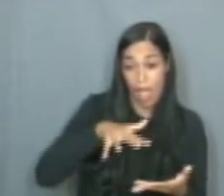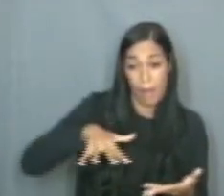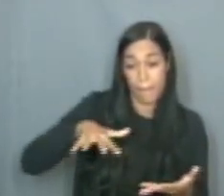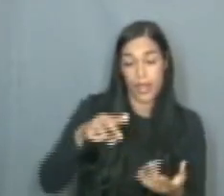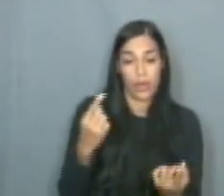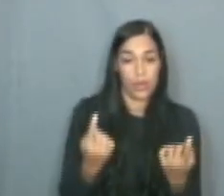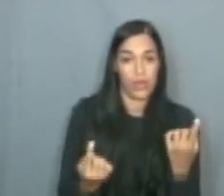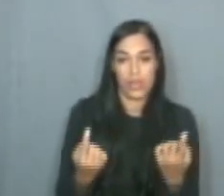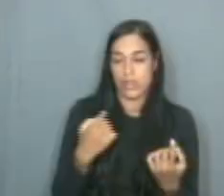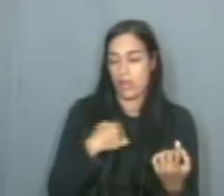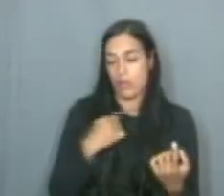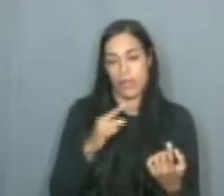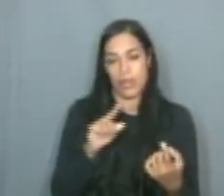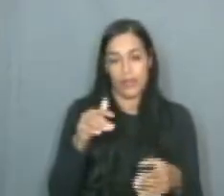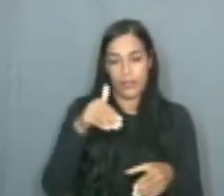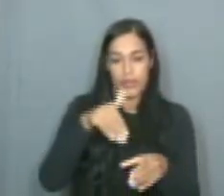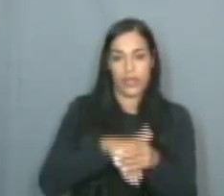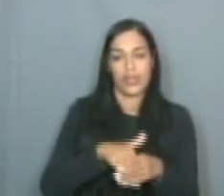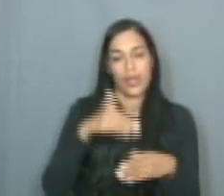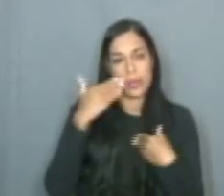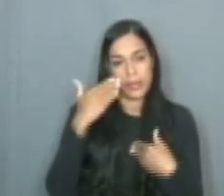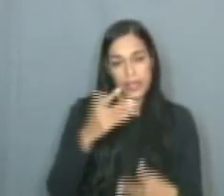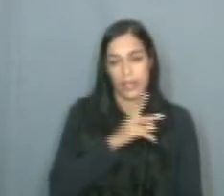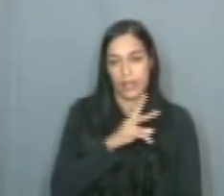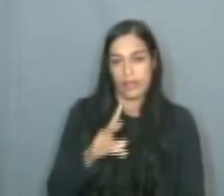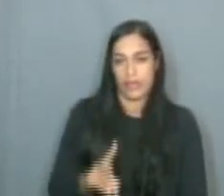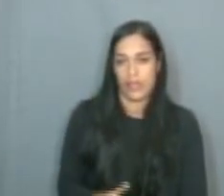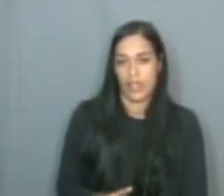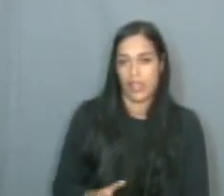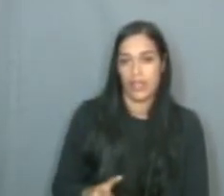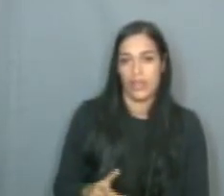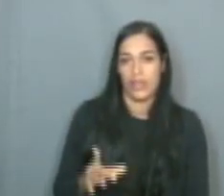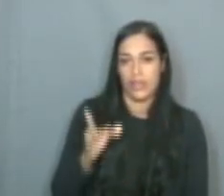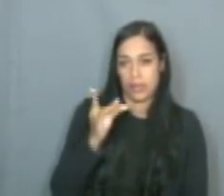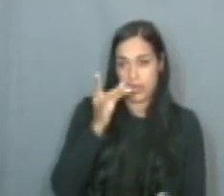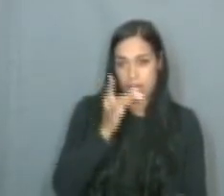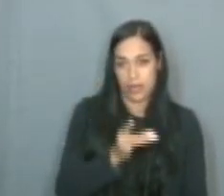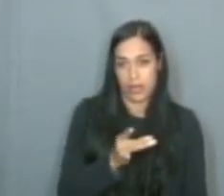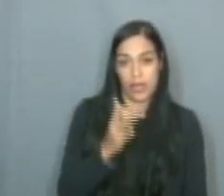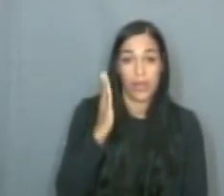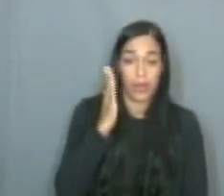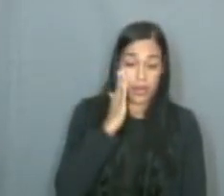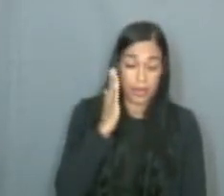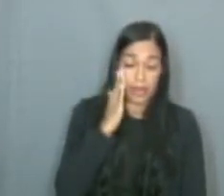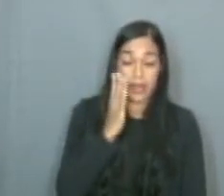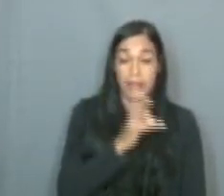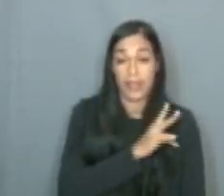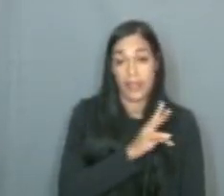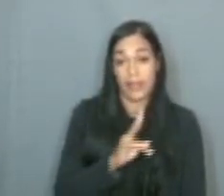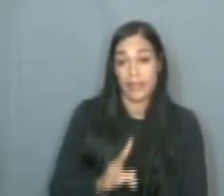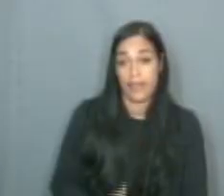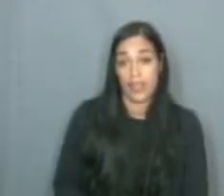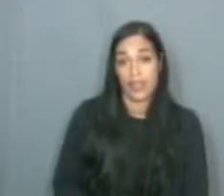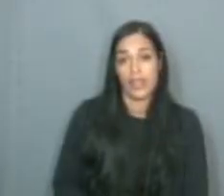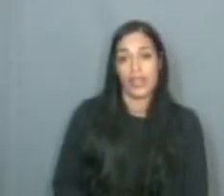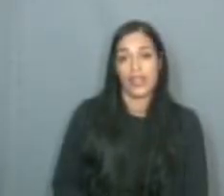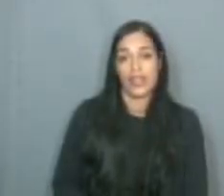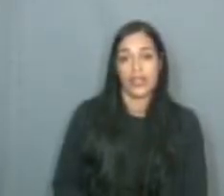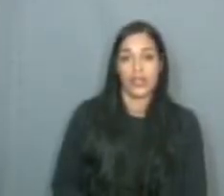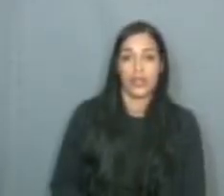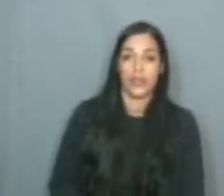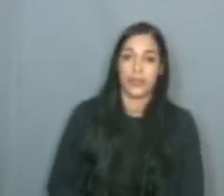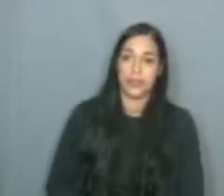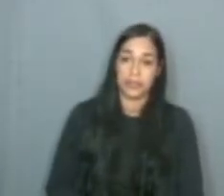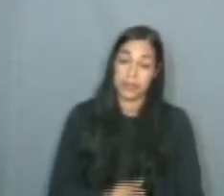tem como votar. Esse é o ponto, entendeu? Então, obrigado, vereadora, pela parte, viu? Eu entendi, vereador. Não fique decepcionado. Eu entendi, mas Vossa